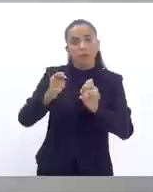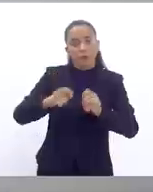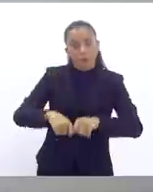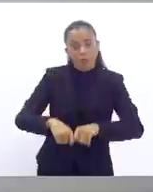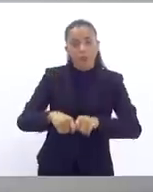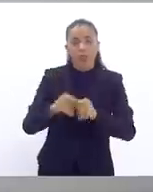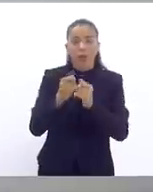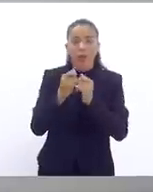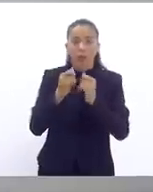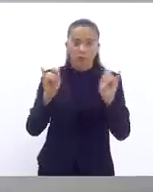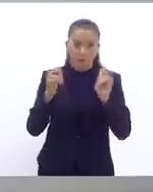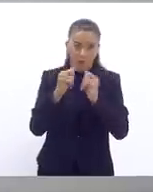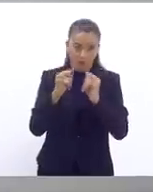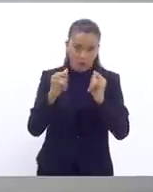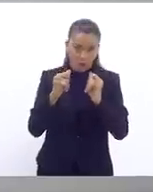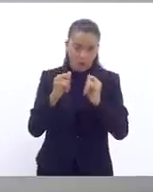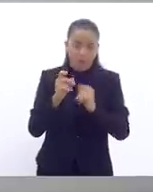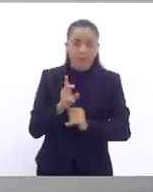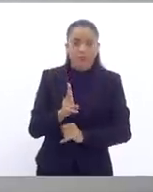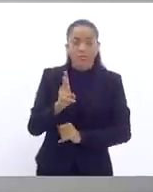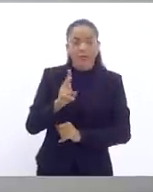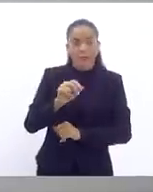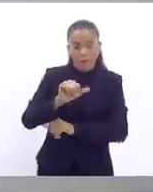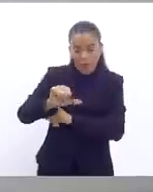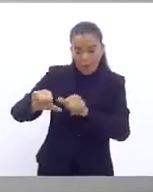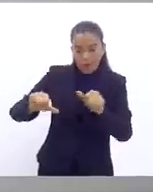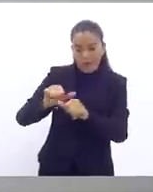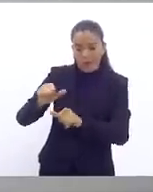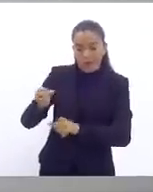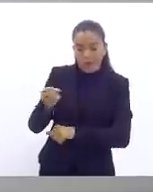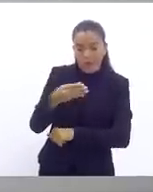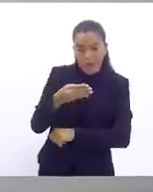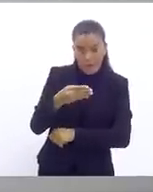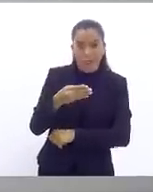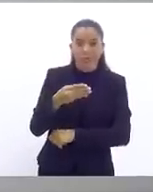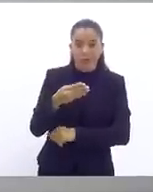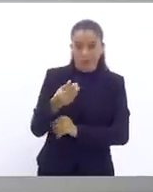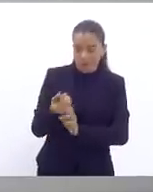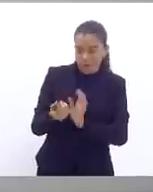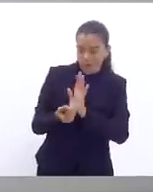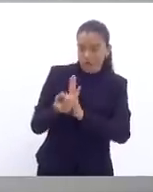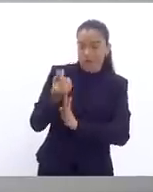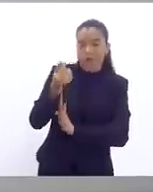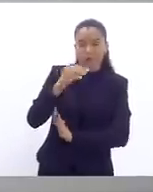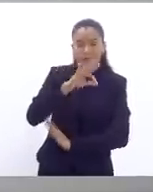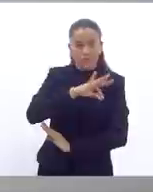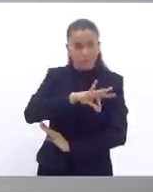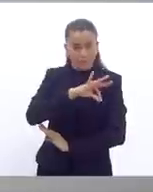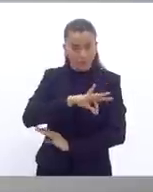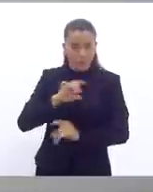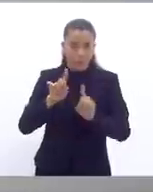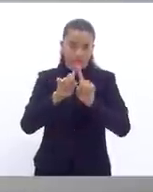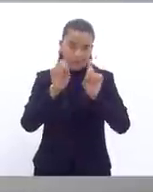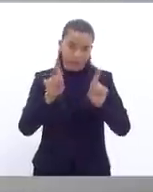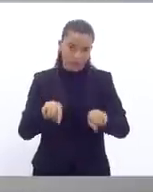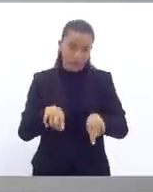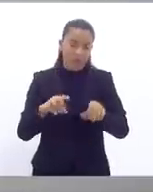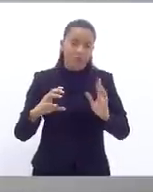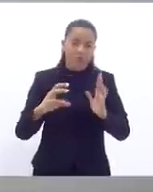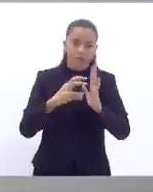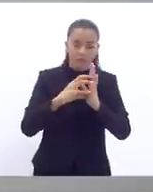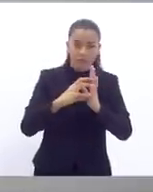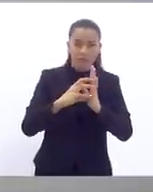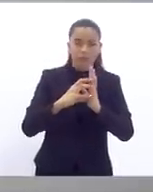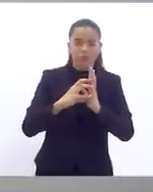automático sempre que houvessem as atualizações das remunerações dos Servidores que